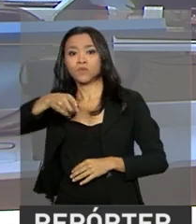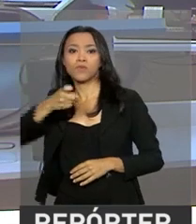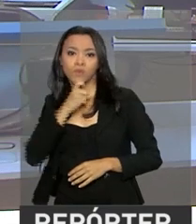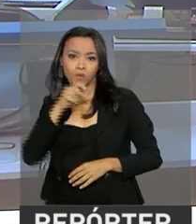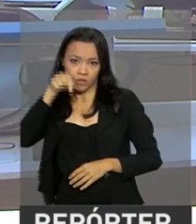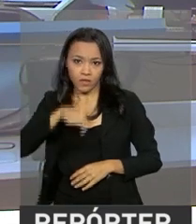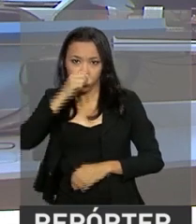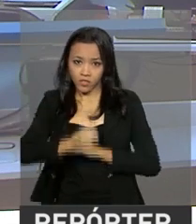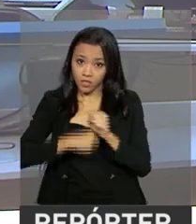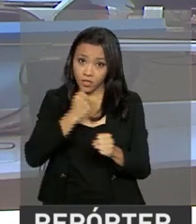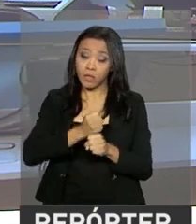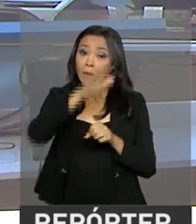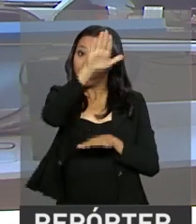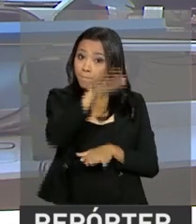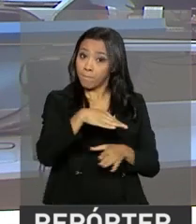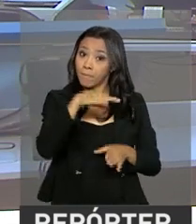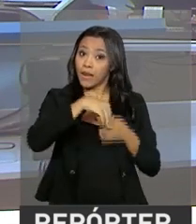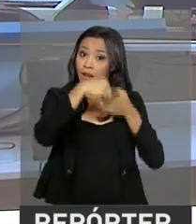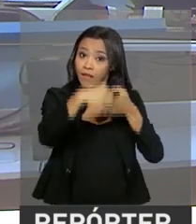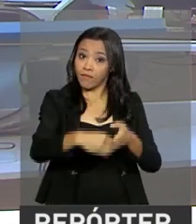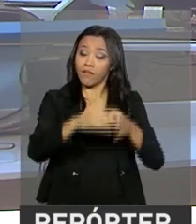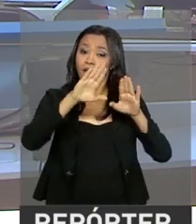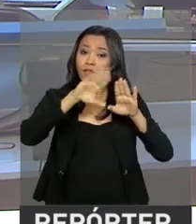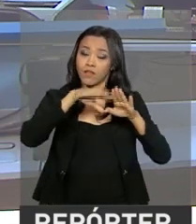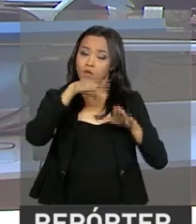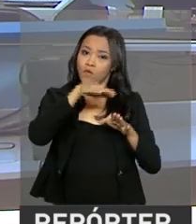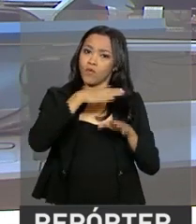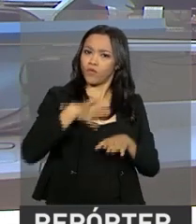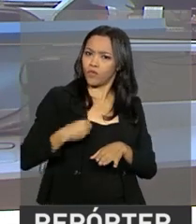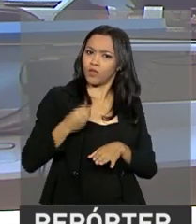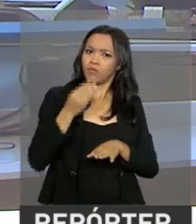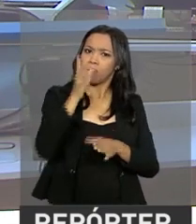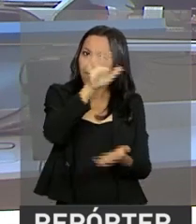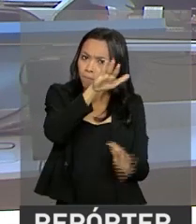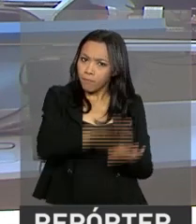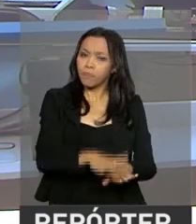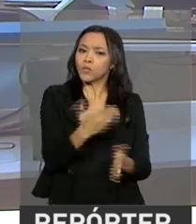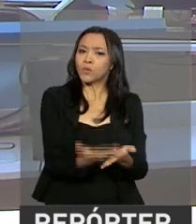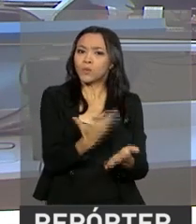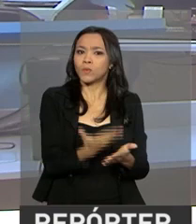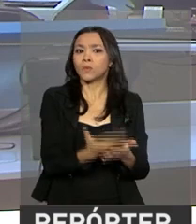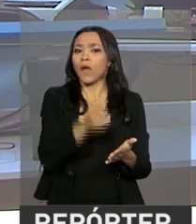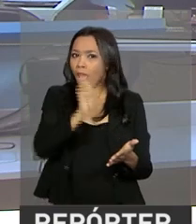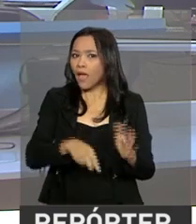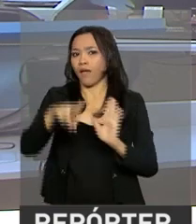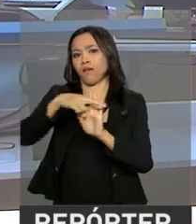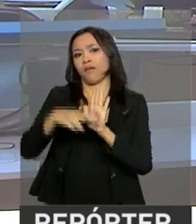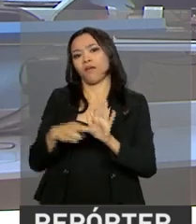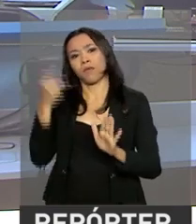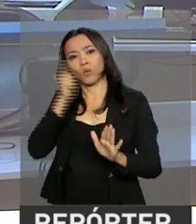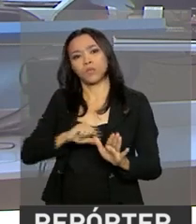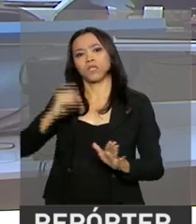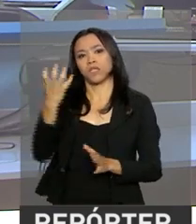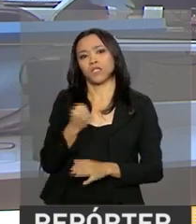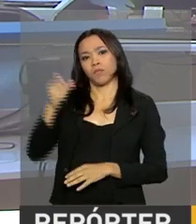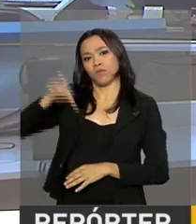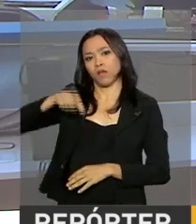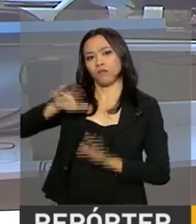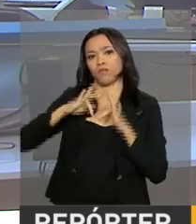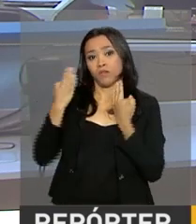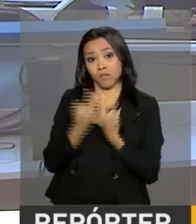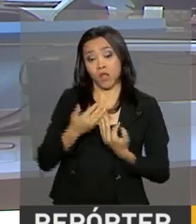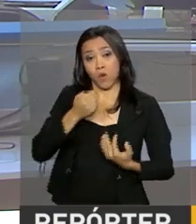manter os filhos na escola é está entre as condições para que as famílias sigam recebendo benefício quase